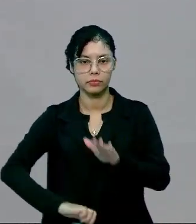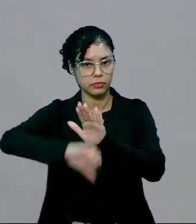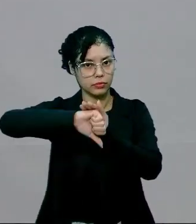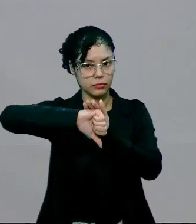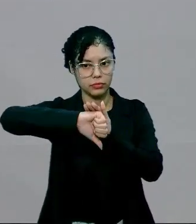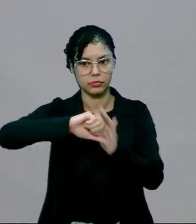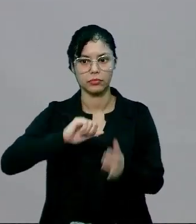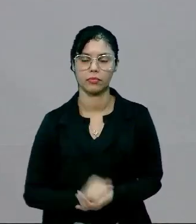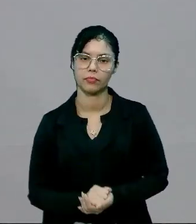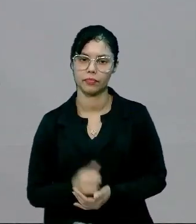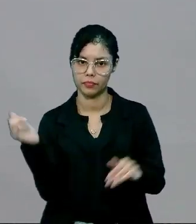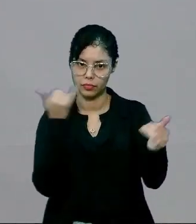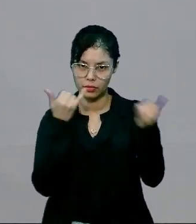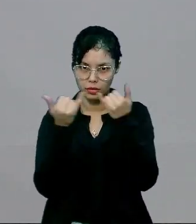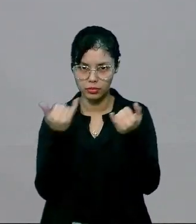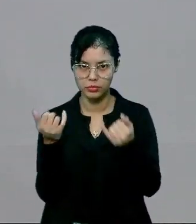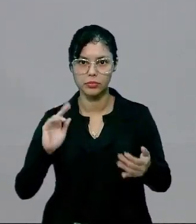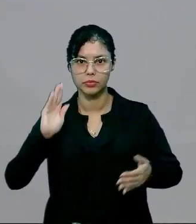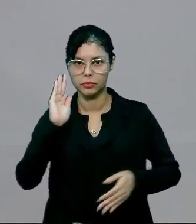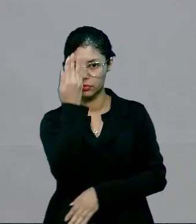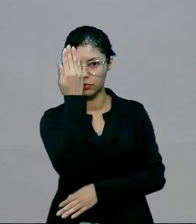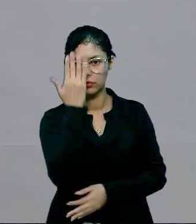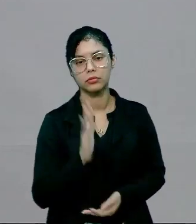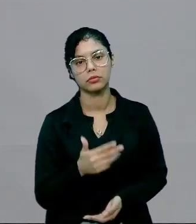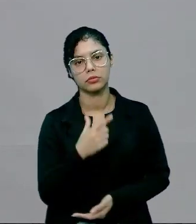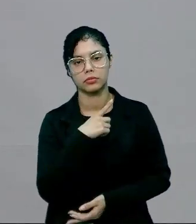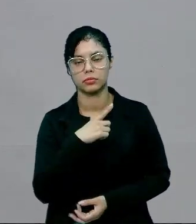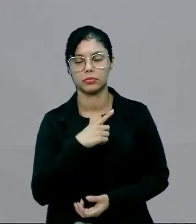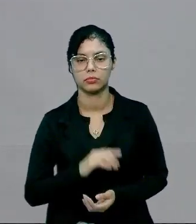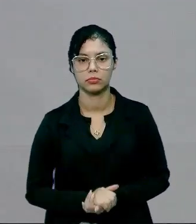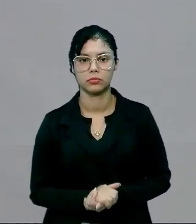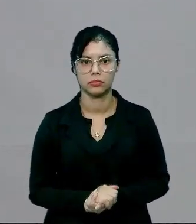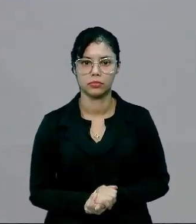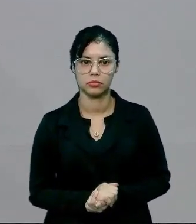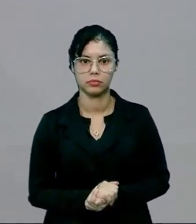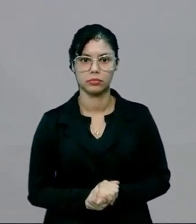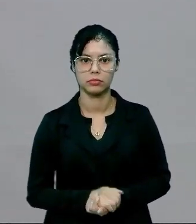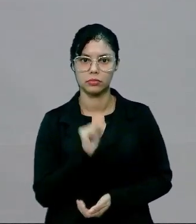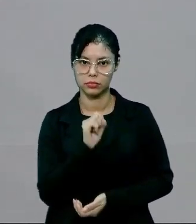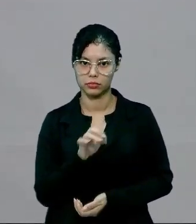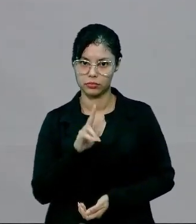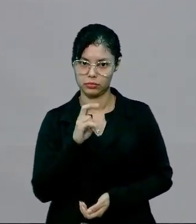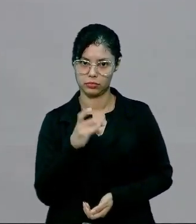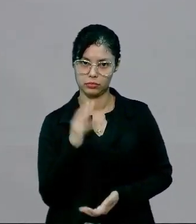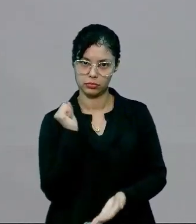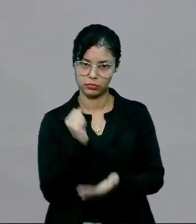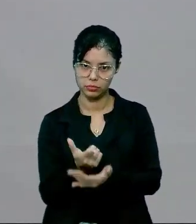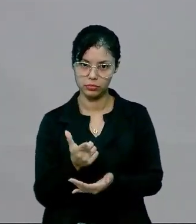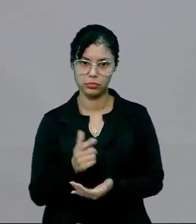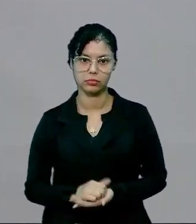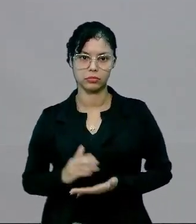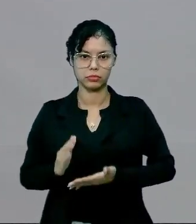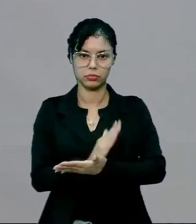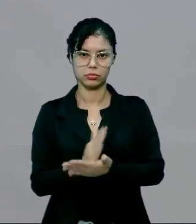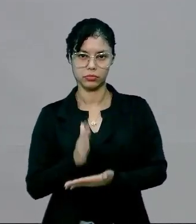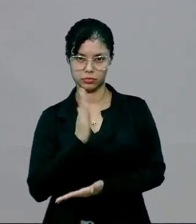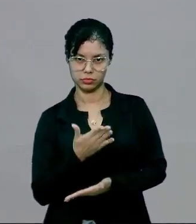crimes porque propagam informações falsas e já tem sentenças de pagamentos, né? Tem